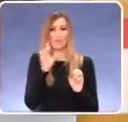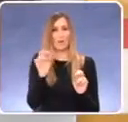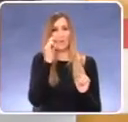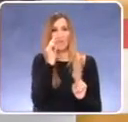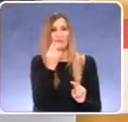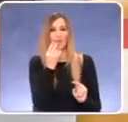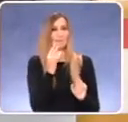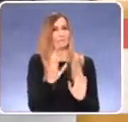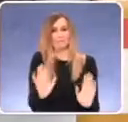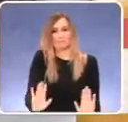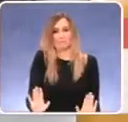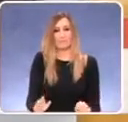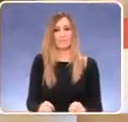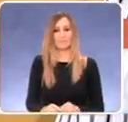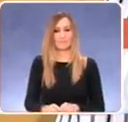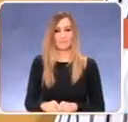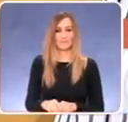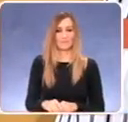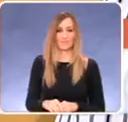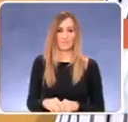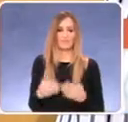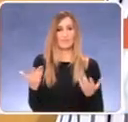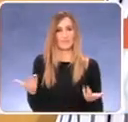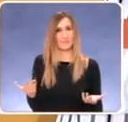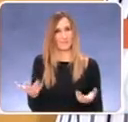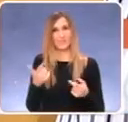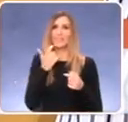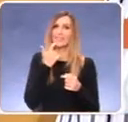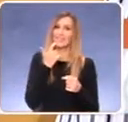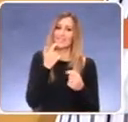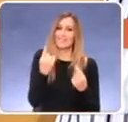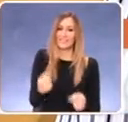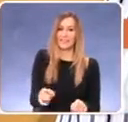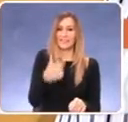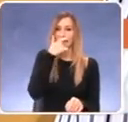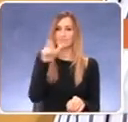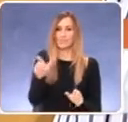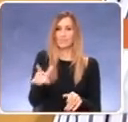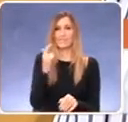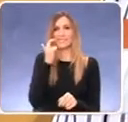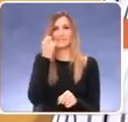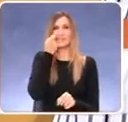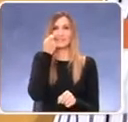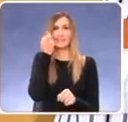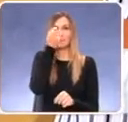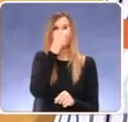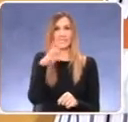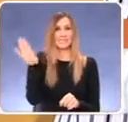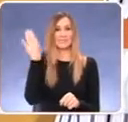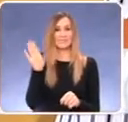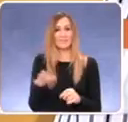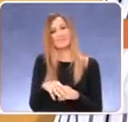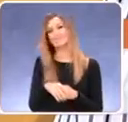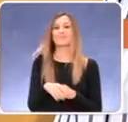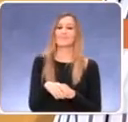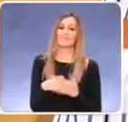não. De brilho próprio, não é? Não. Agora já tem dentes, agora não tem mais que tirar. São implantes, não. Portanto, agora. Agora não. Agora